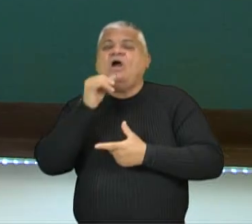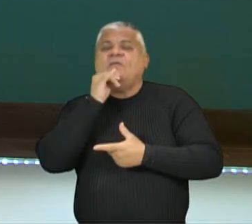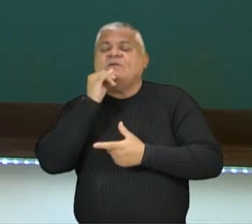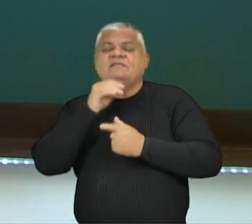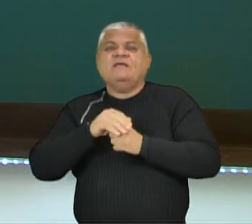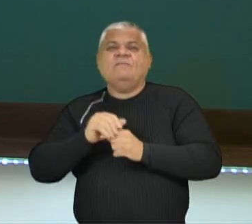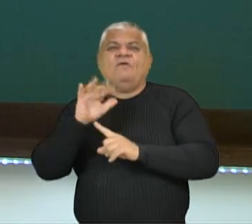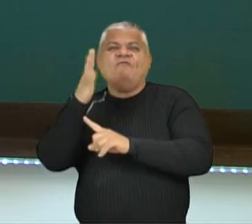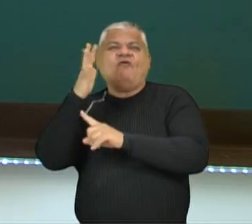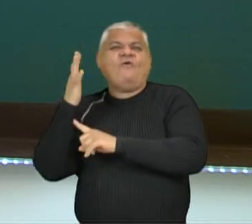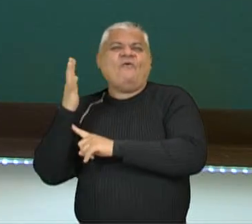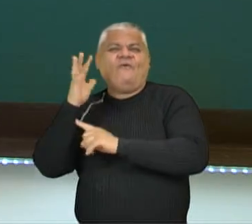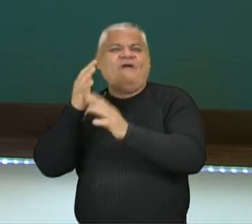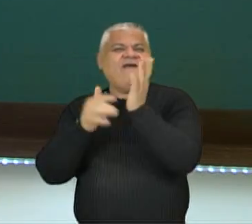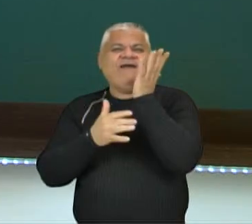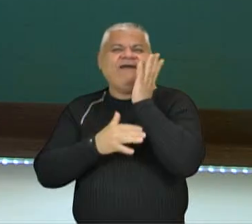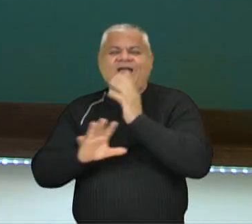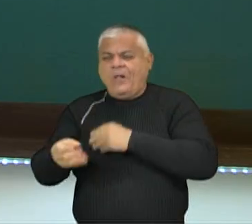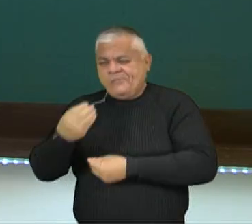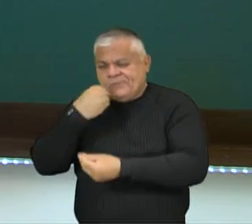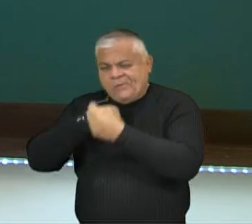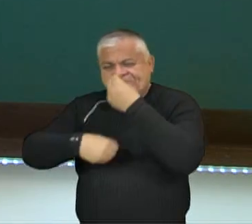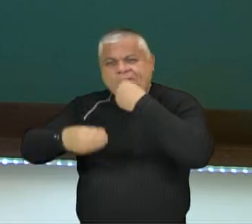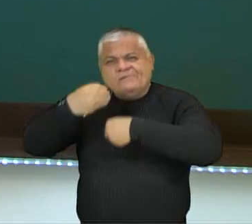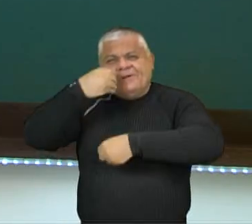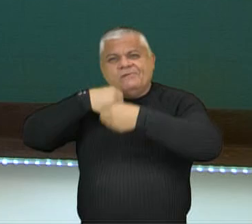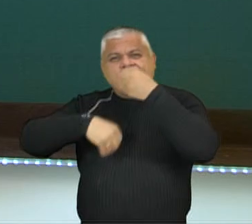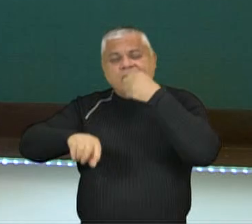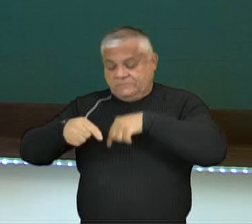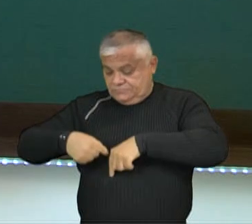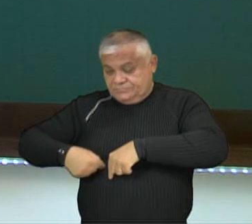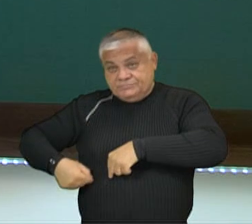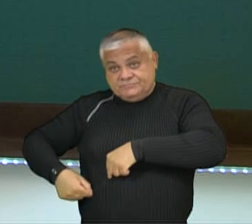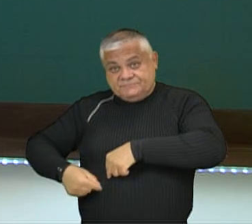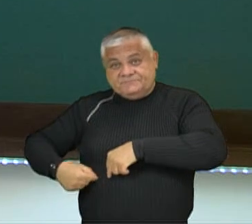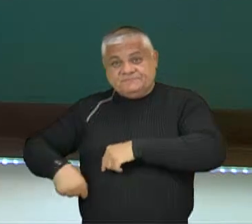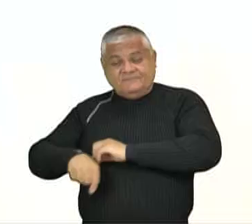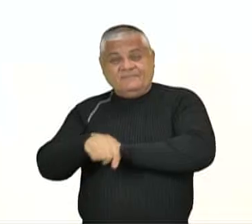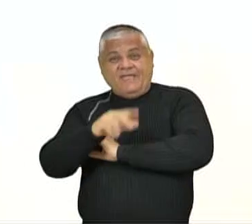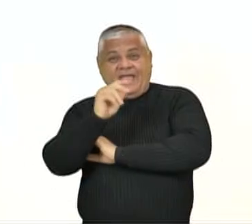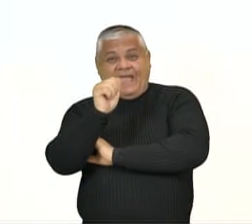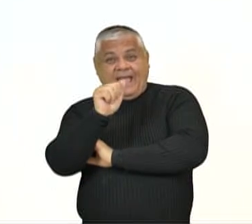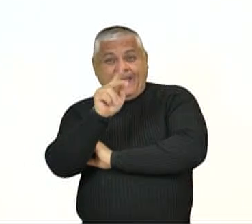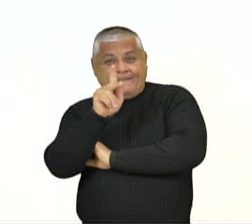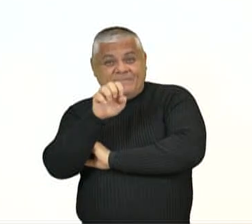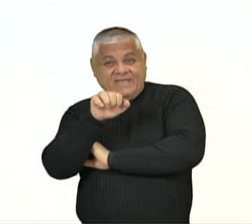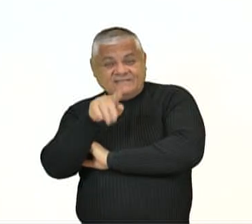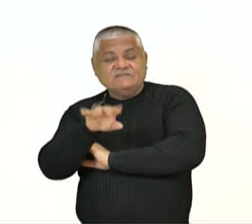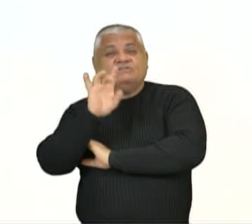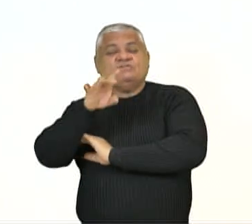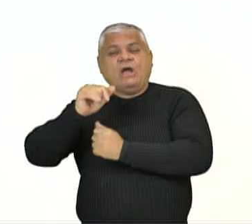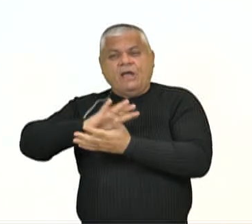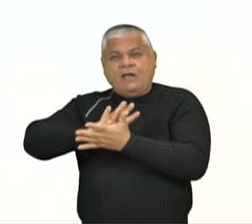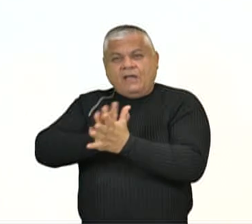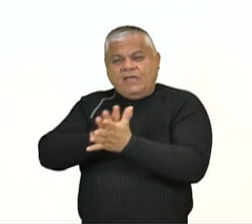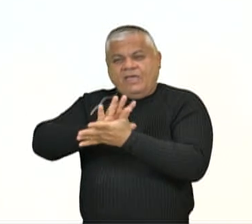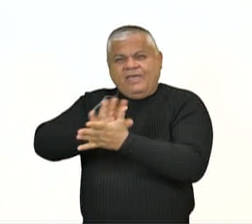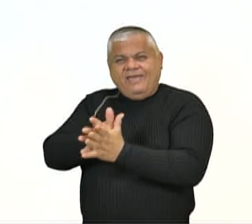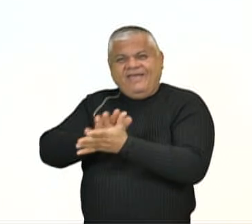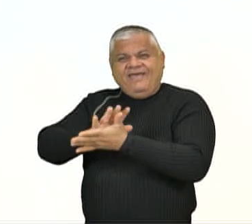isso fazia com que esse órgão, que tem a função, né, de degradar a celulose, que está